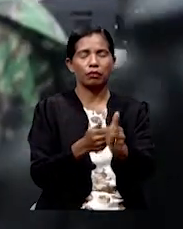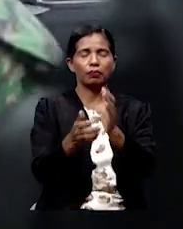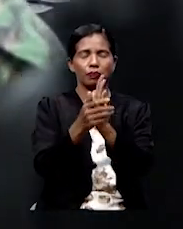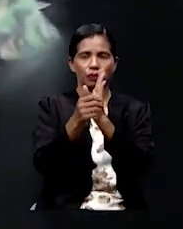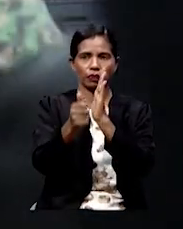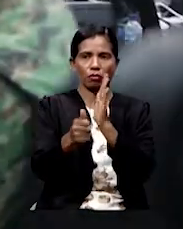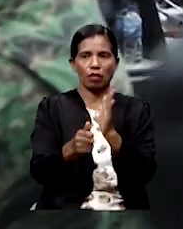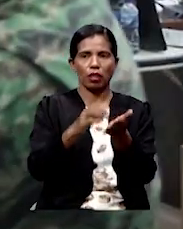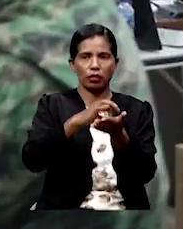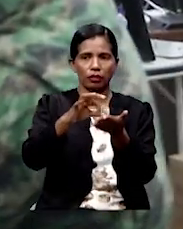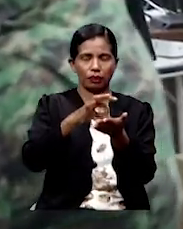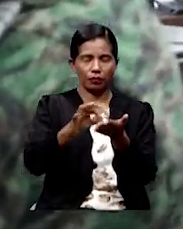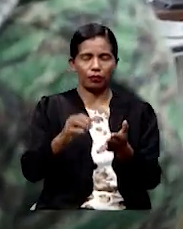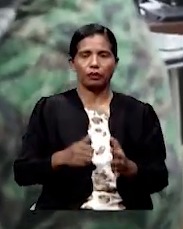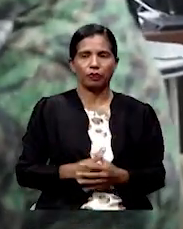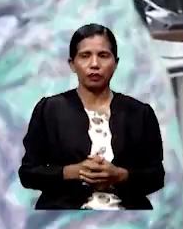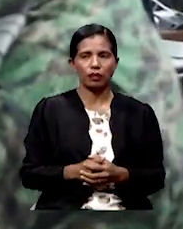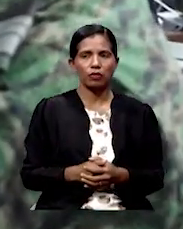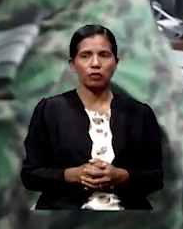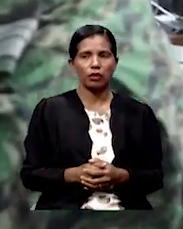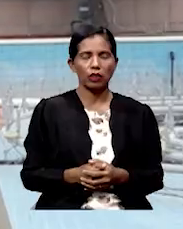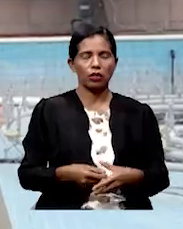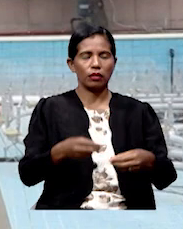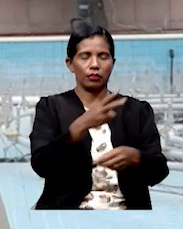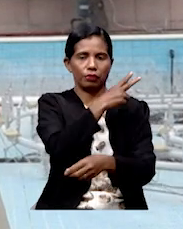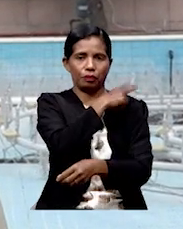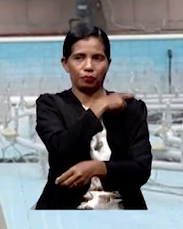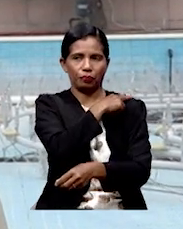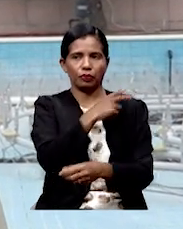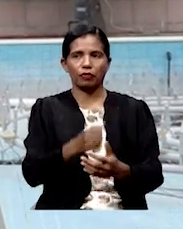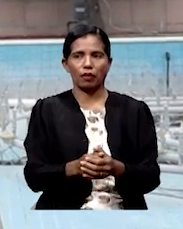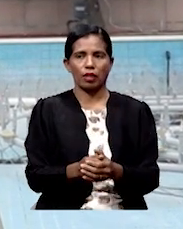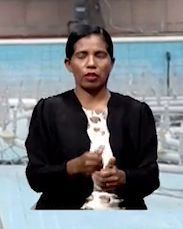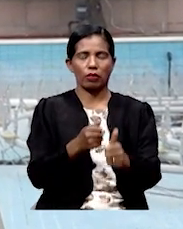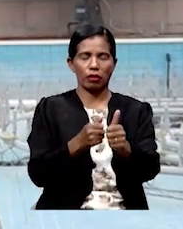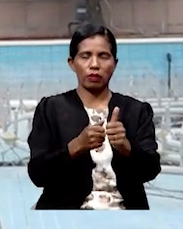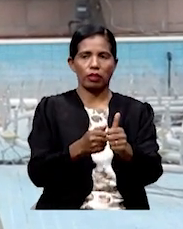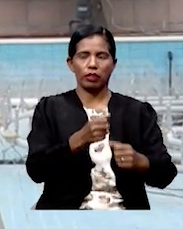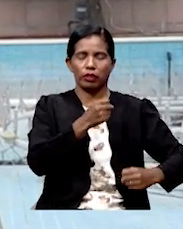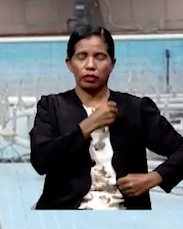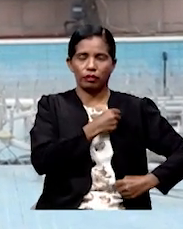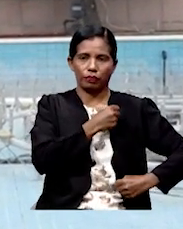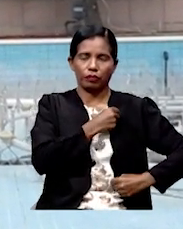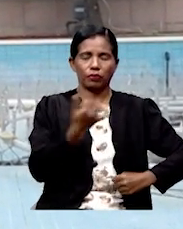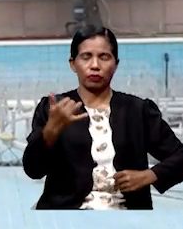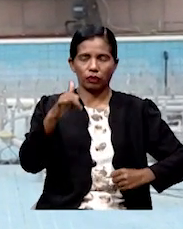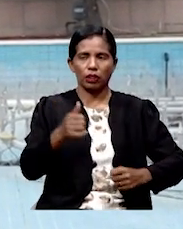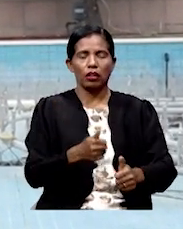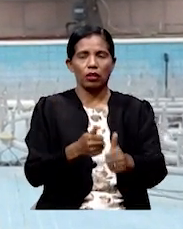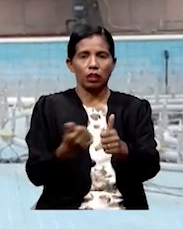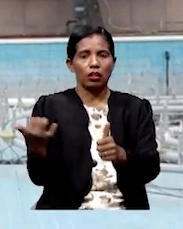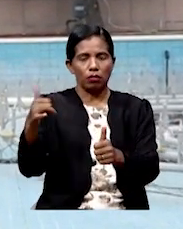ba promoção de Vizanian. Tanto ir, né, reconhecimento, né, ba militar Sira, tu ser minha